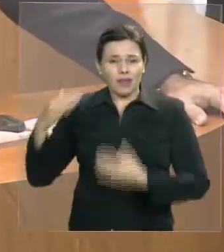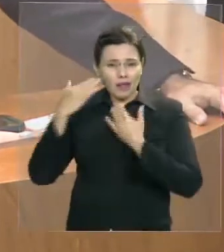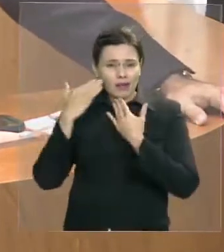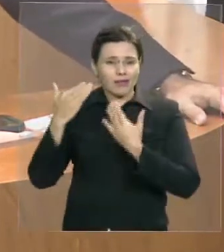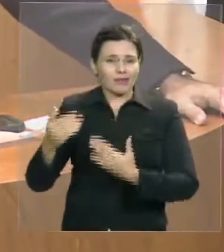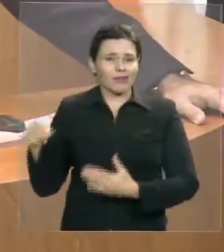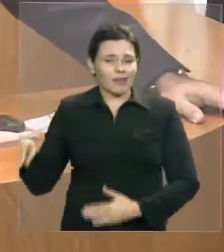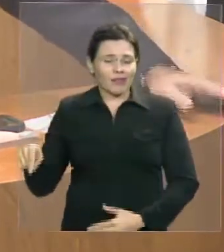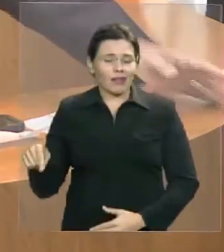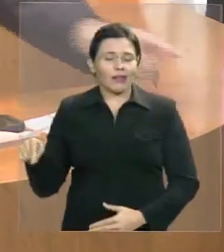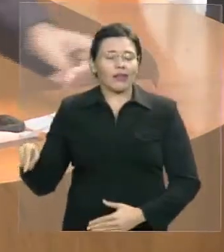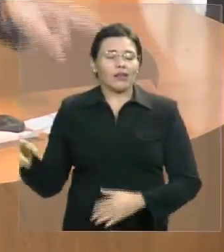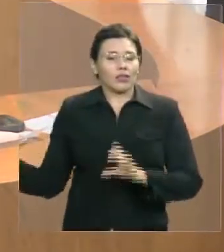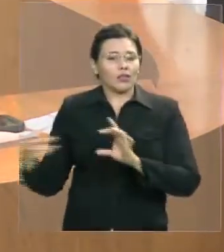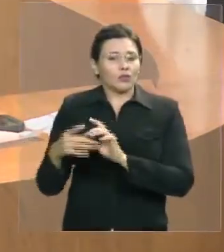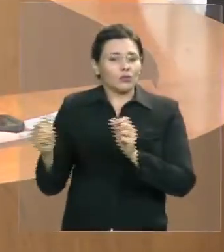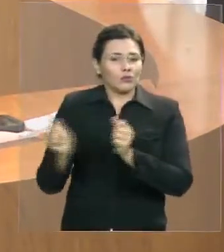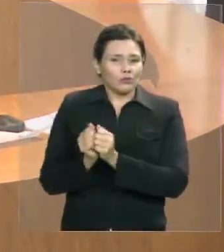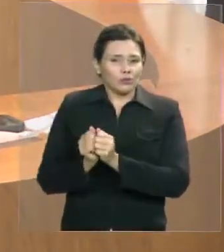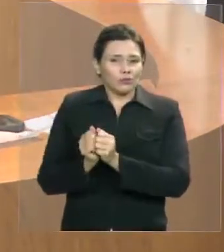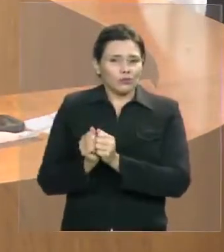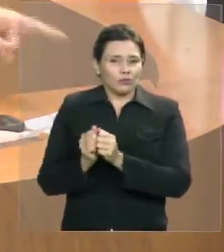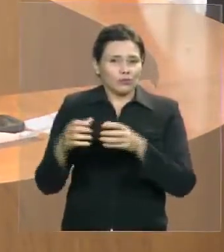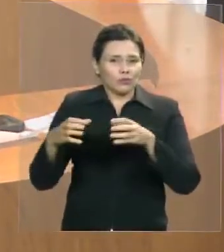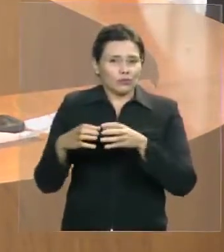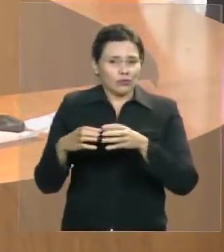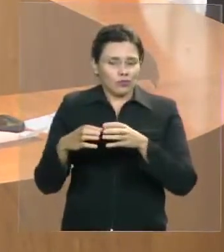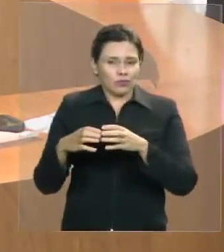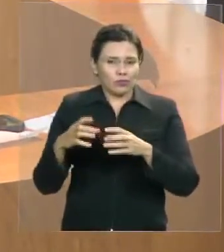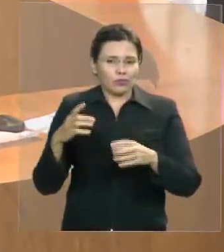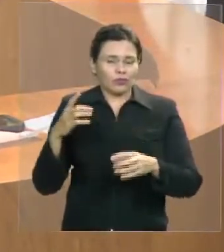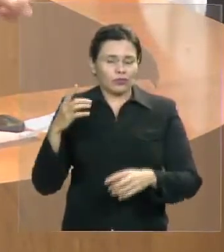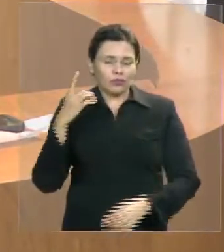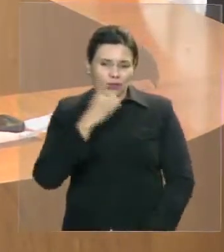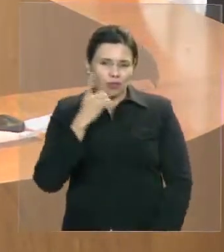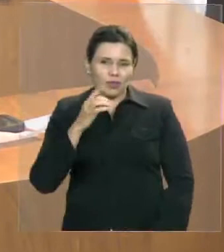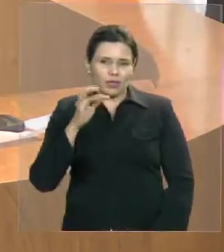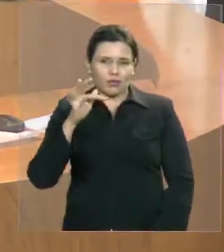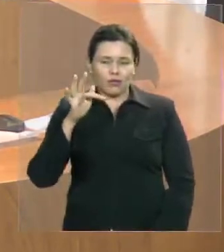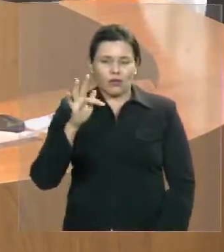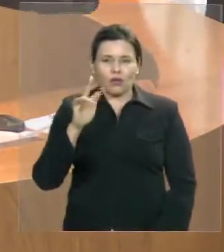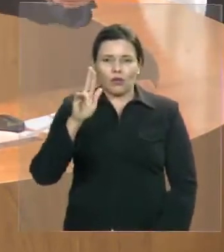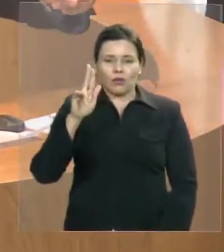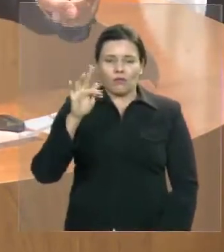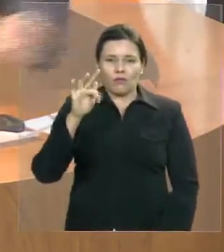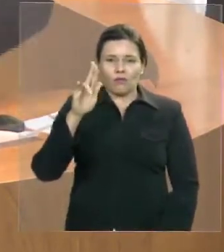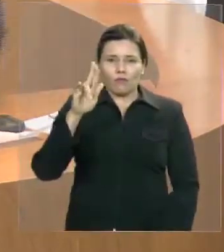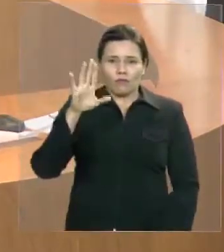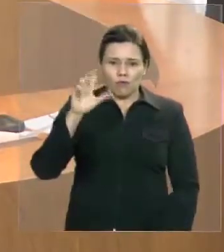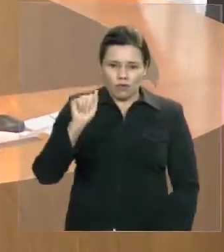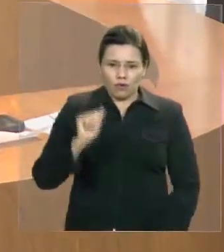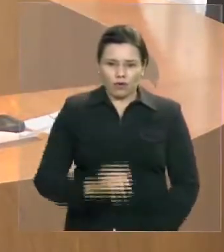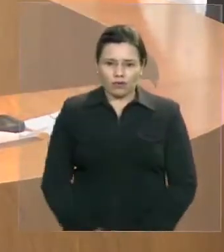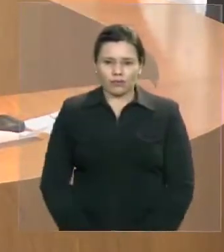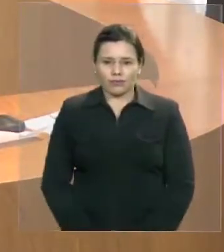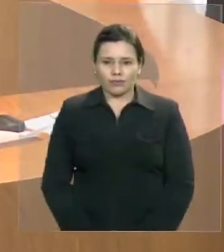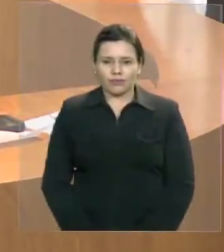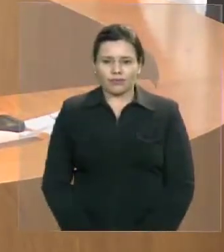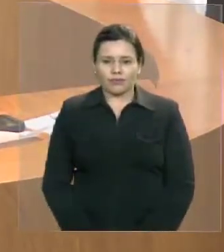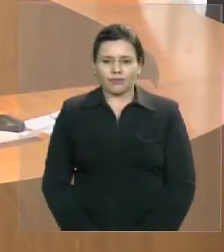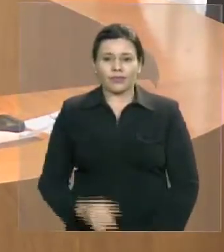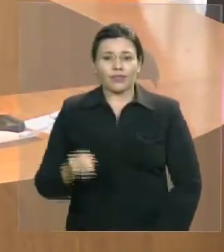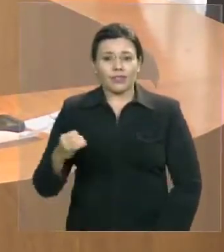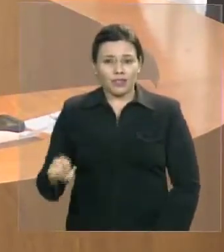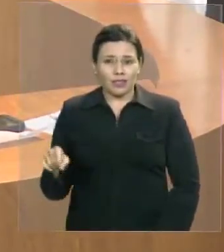Aurélio. Porque se tivesse com o estrambelhado do Valdir Maranhão, tinha tomado.